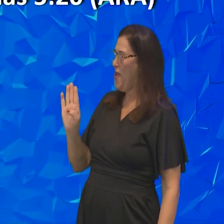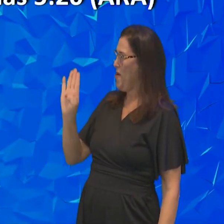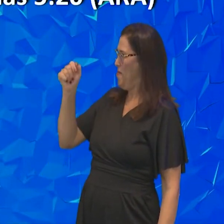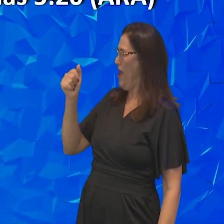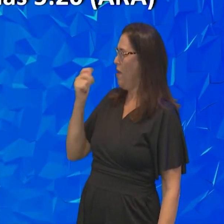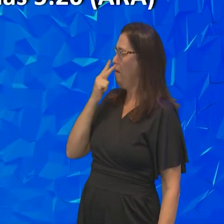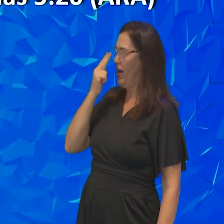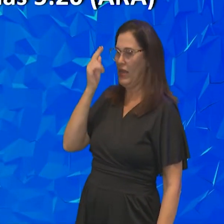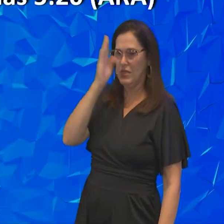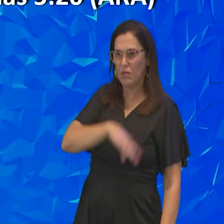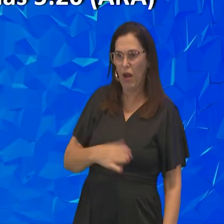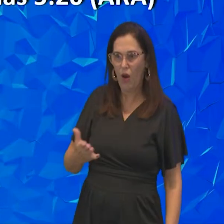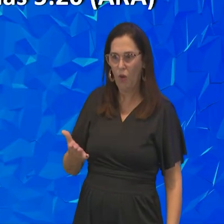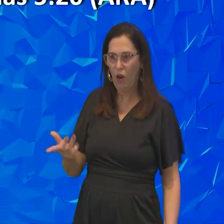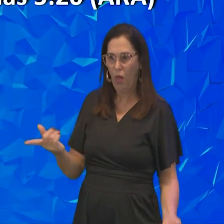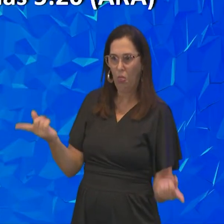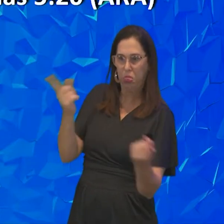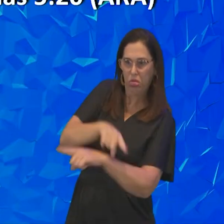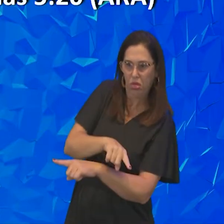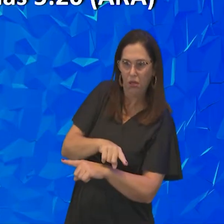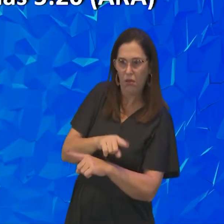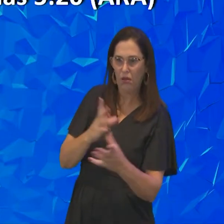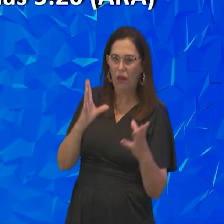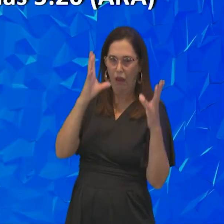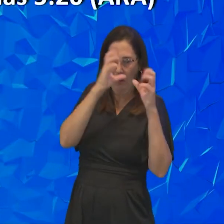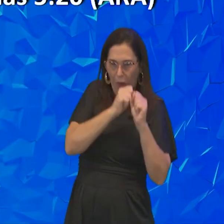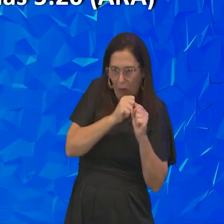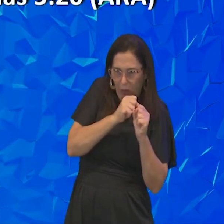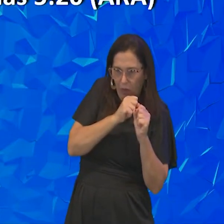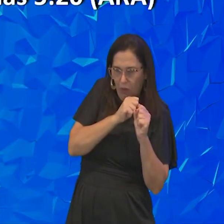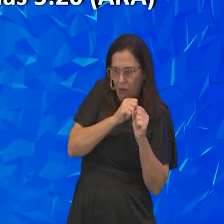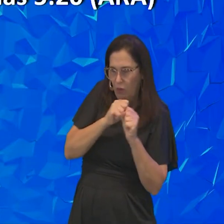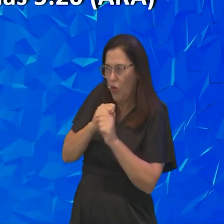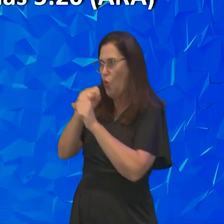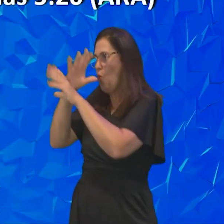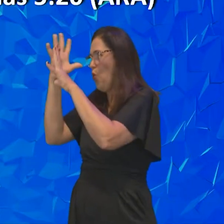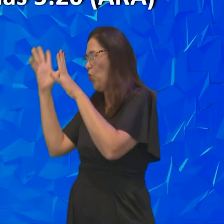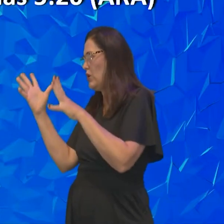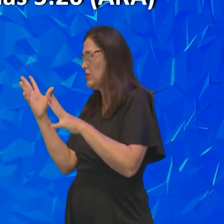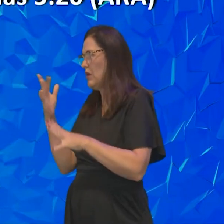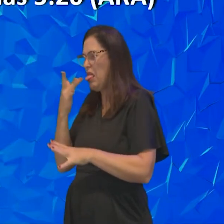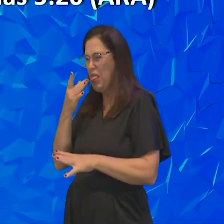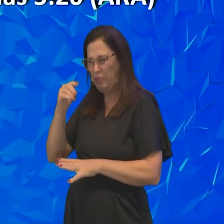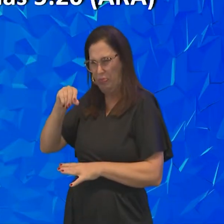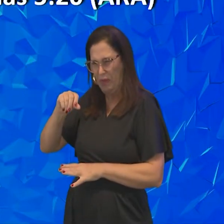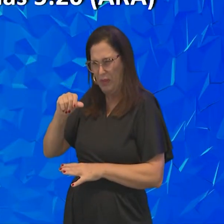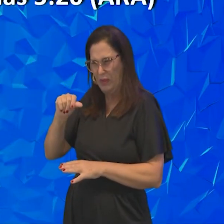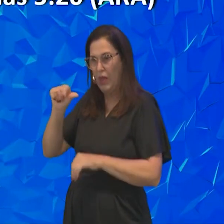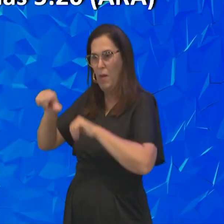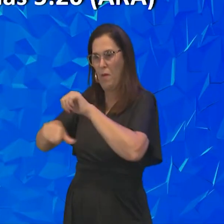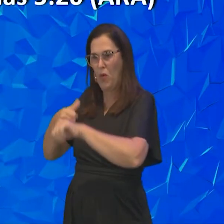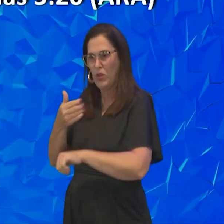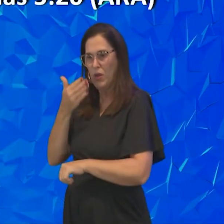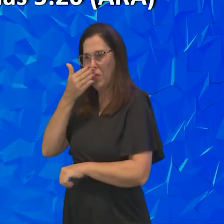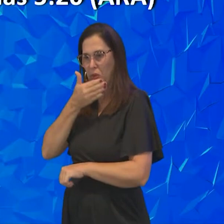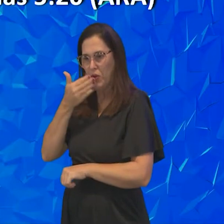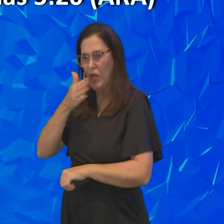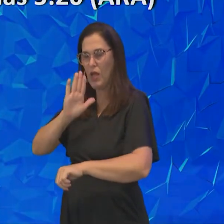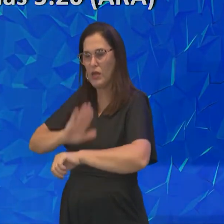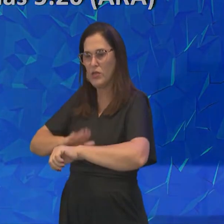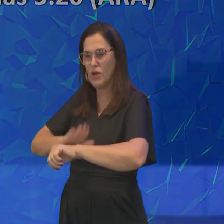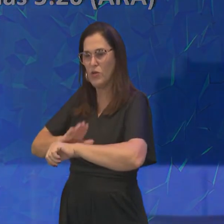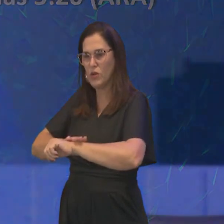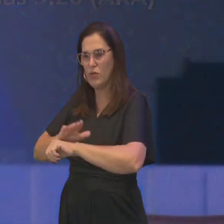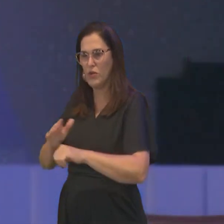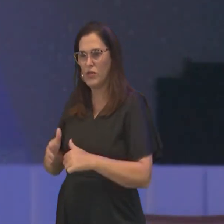luz escuridade, põe o amargo por doce e doce por amargo. Nós vivemos um tempo de